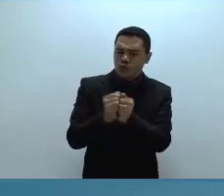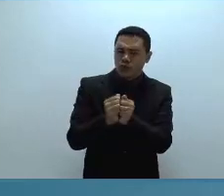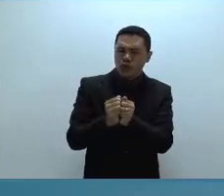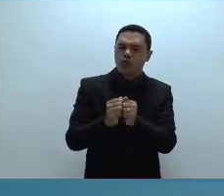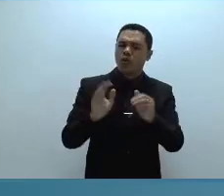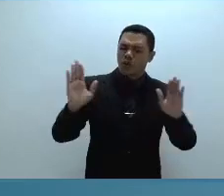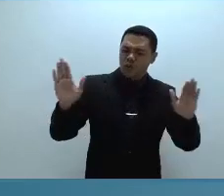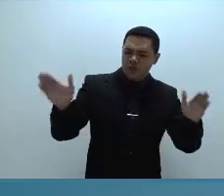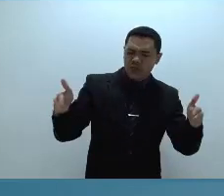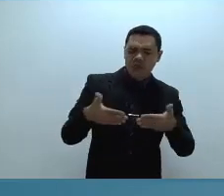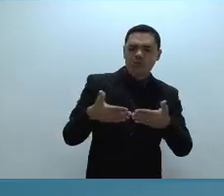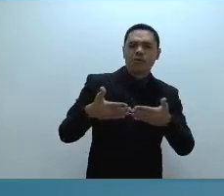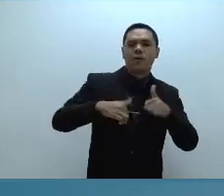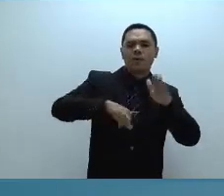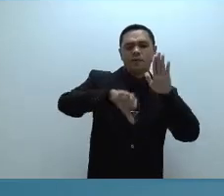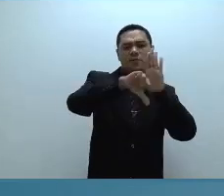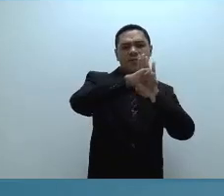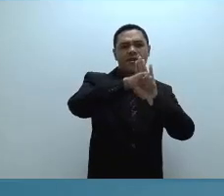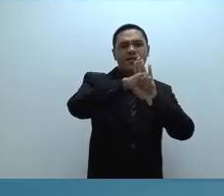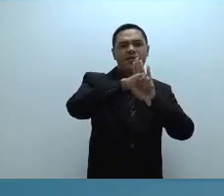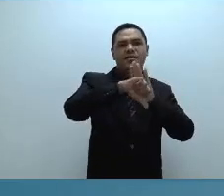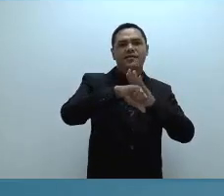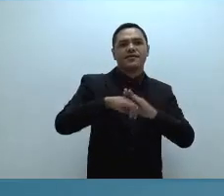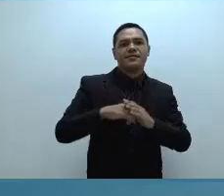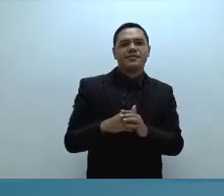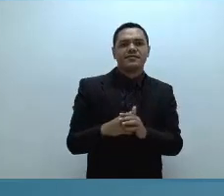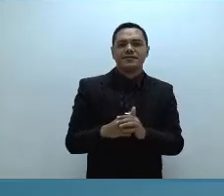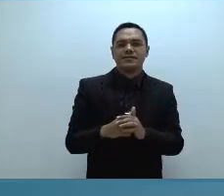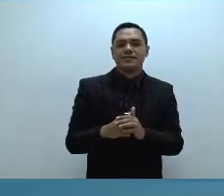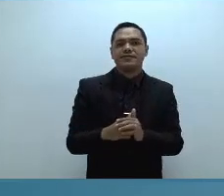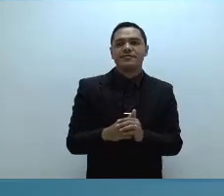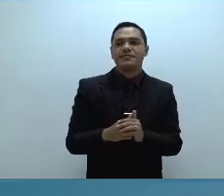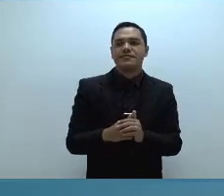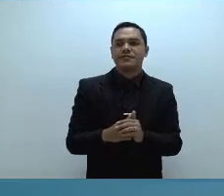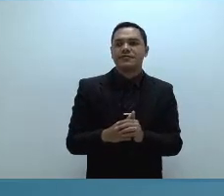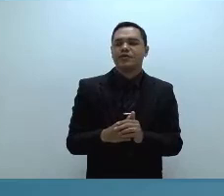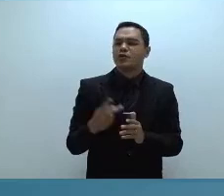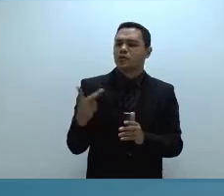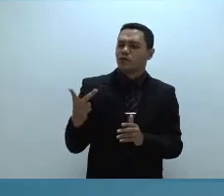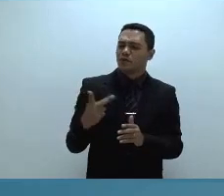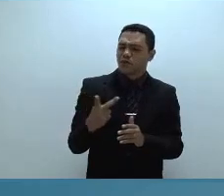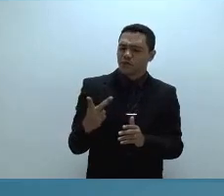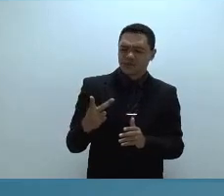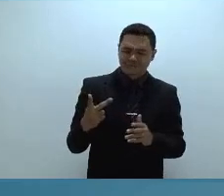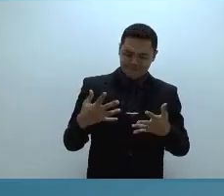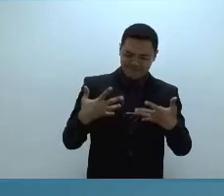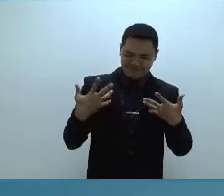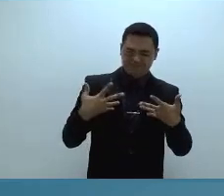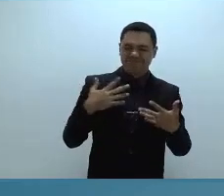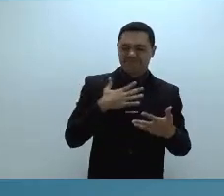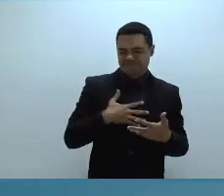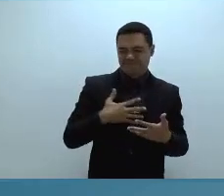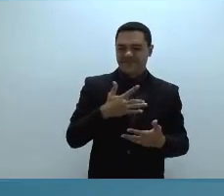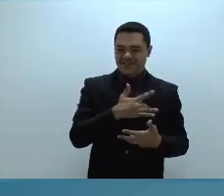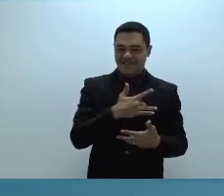em poder comemorar junto mais um natalício de saúde para nós.